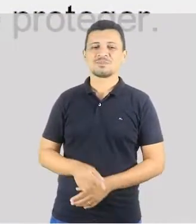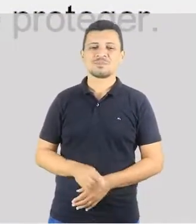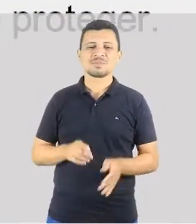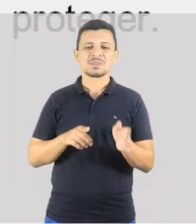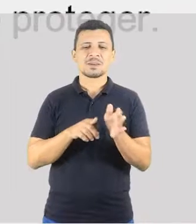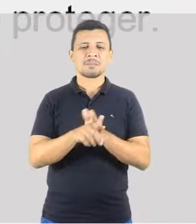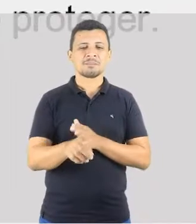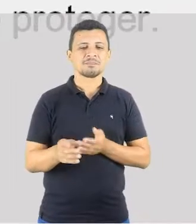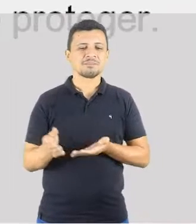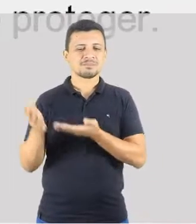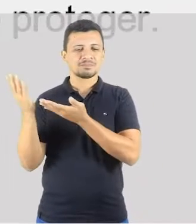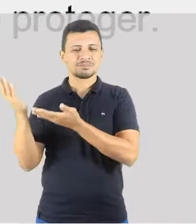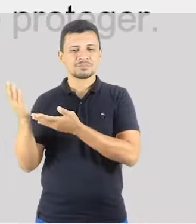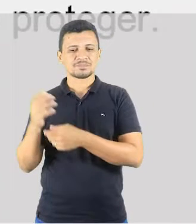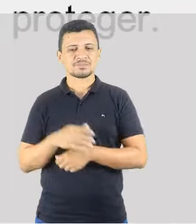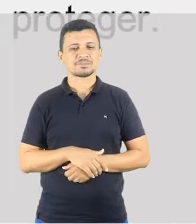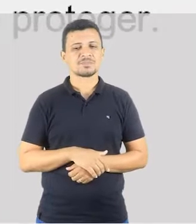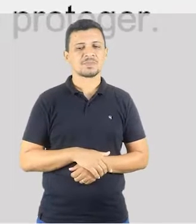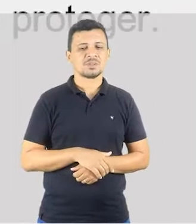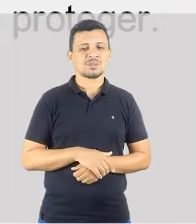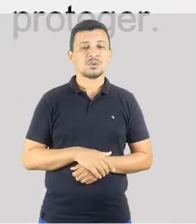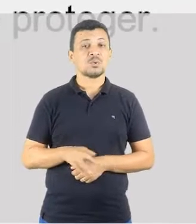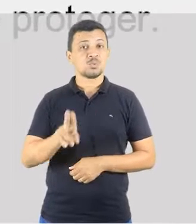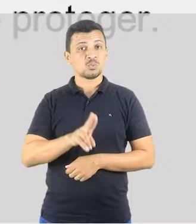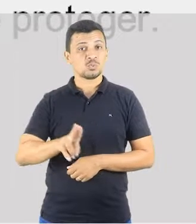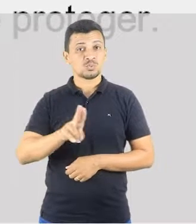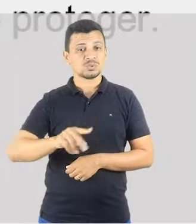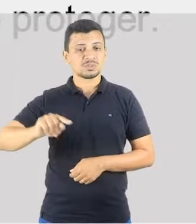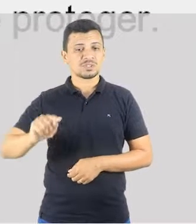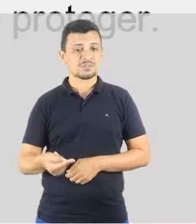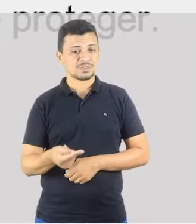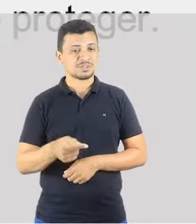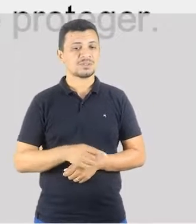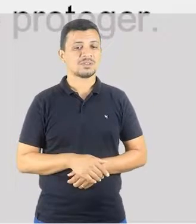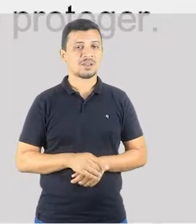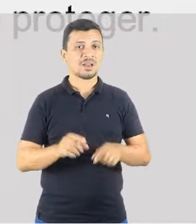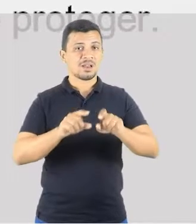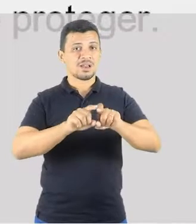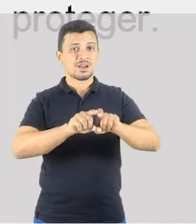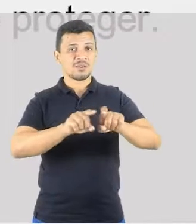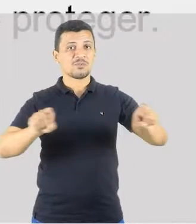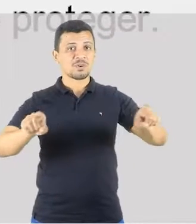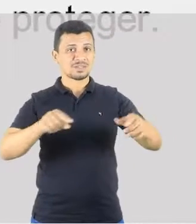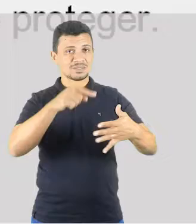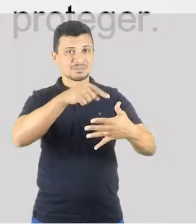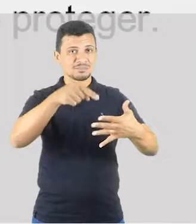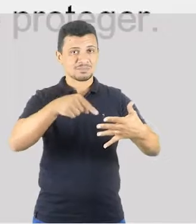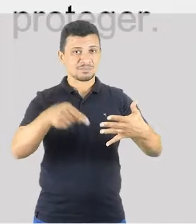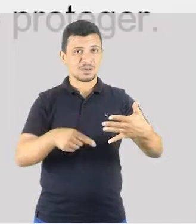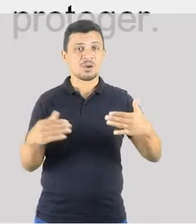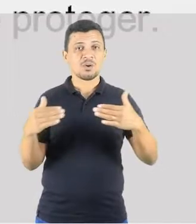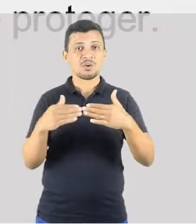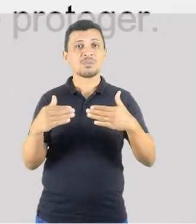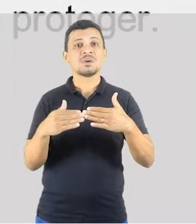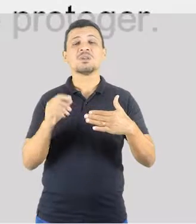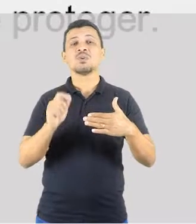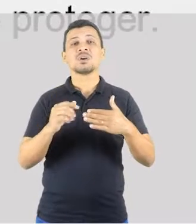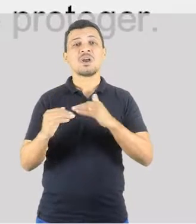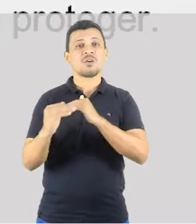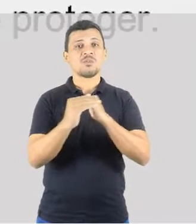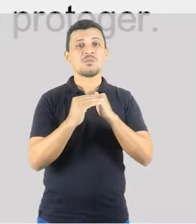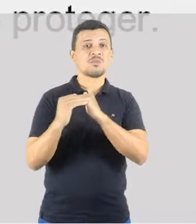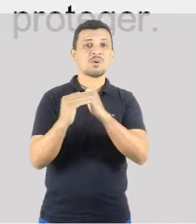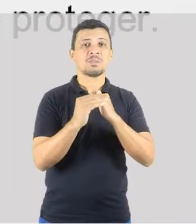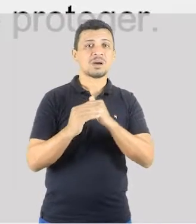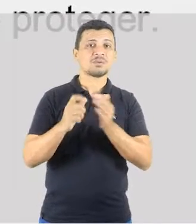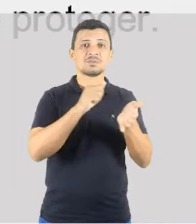é uma questãozinha da SESGRAN Rio, ele diz assim, ó, considerando-se o emprego da vírgula, a frase que está de acordo com o padrão formal escrito da língua